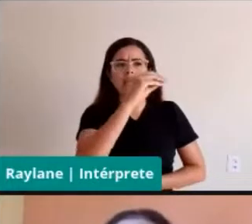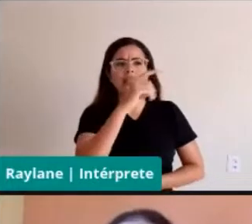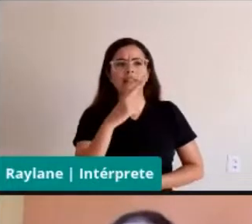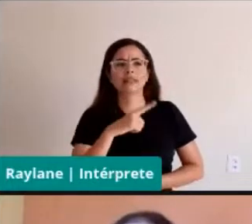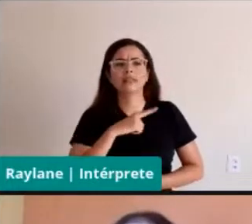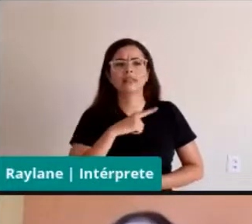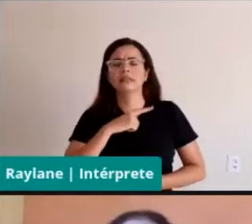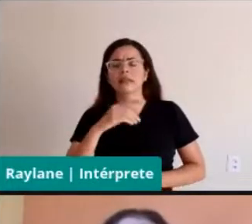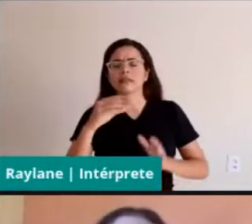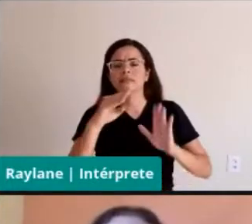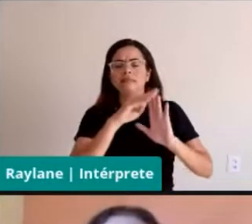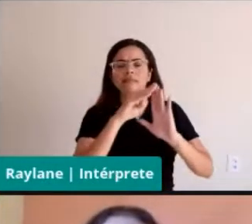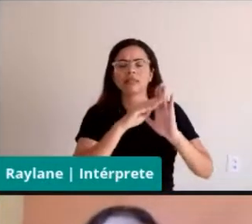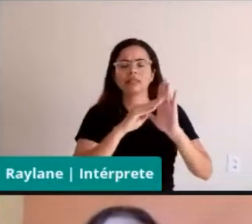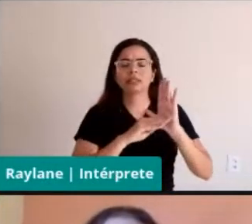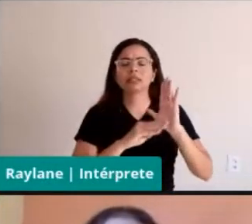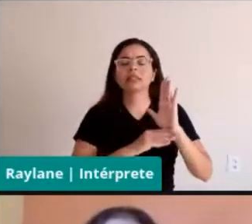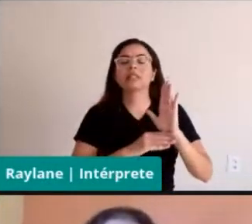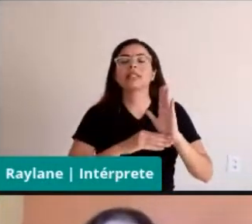ambiente. Por exemplo,